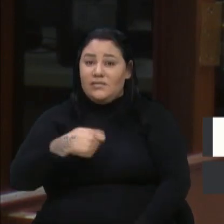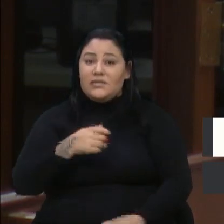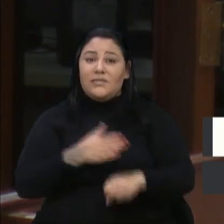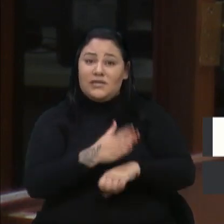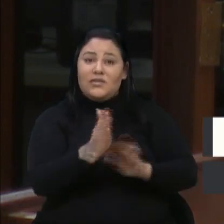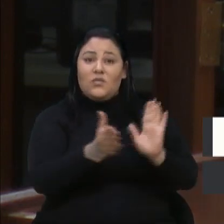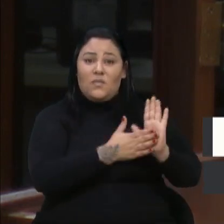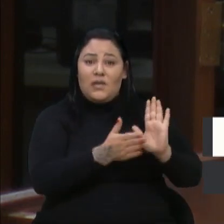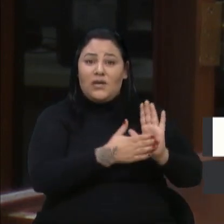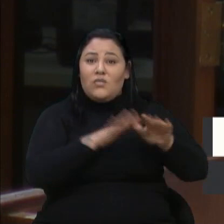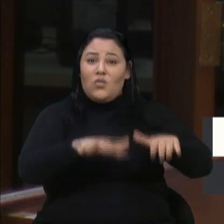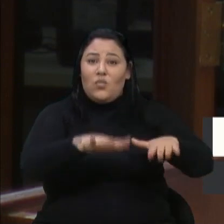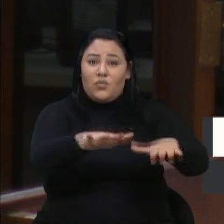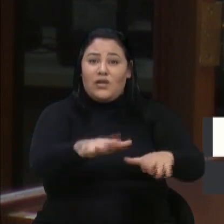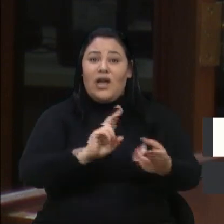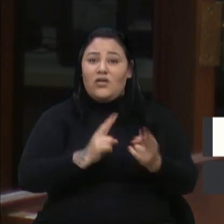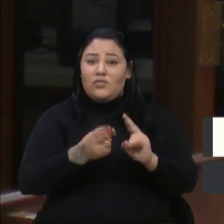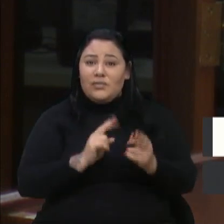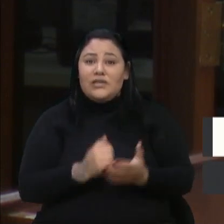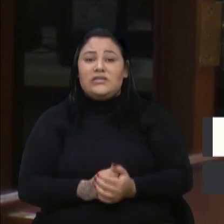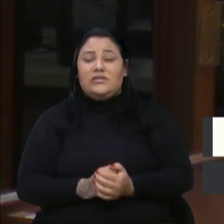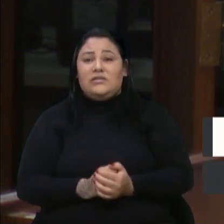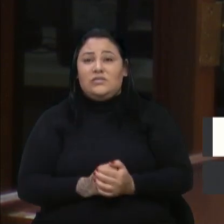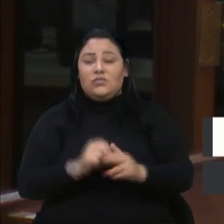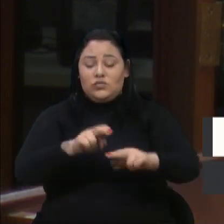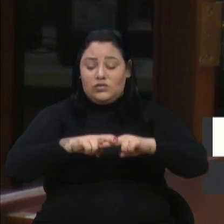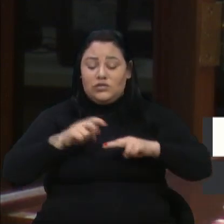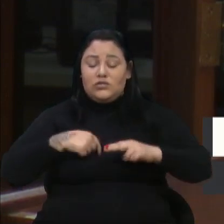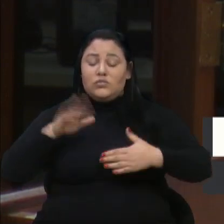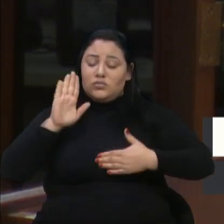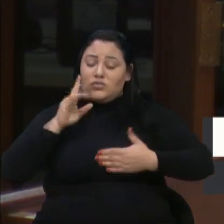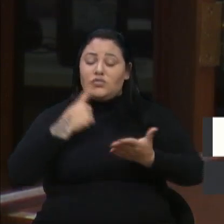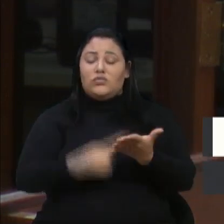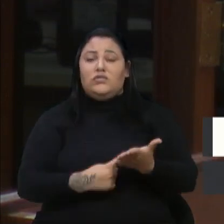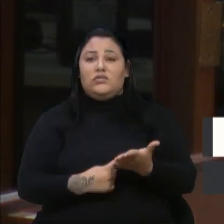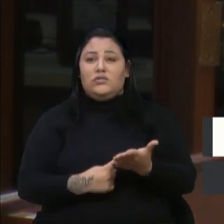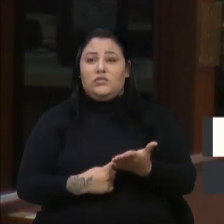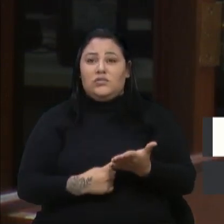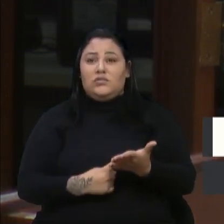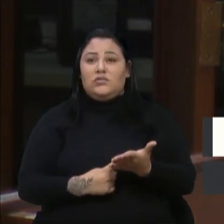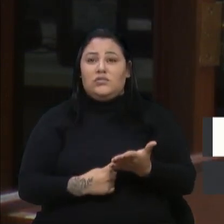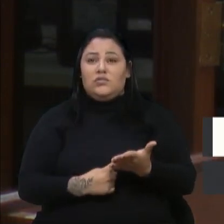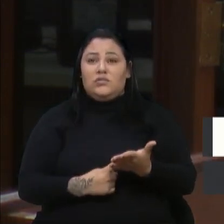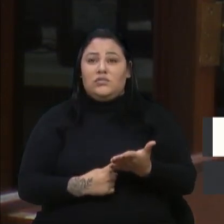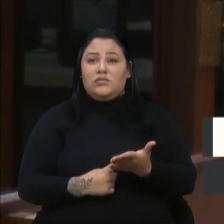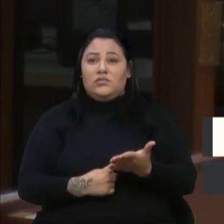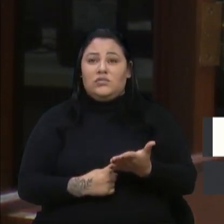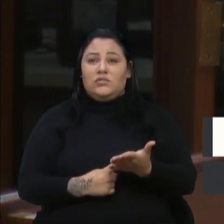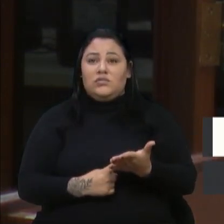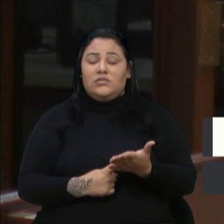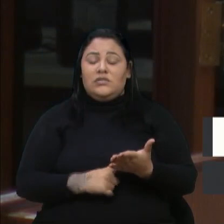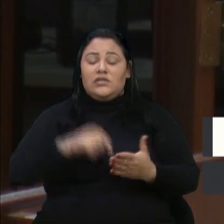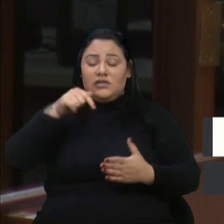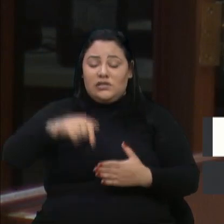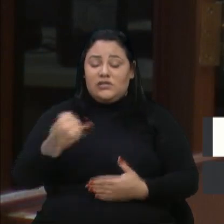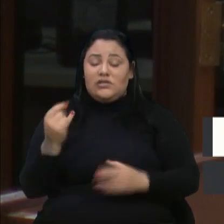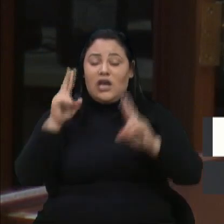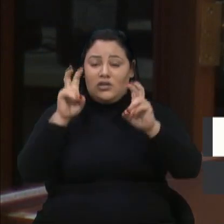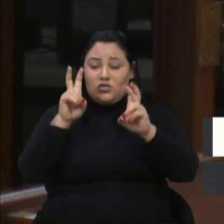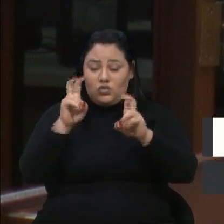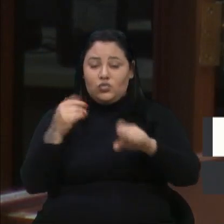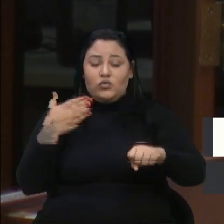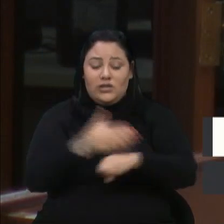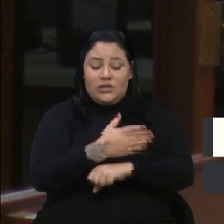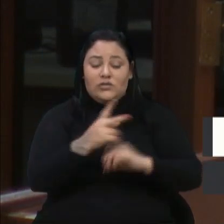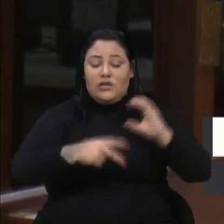urbana. Por isso, eu deixo aqui o meu compromisso de que essa peça, entrando na Câmara de Vereadores,